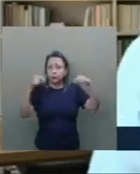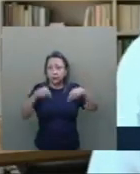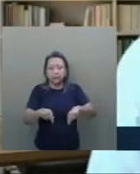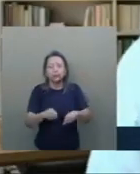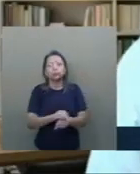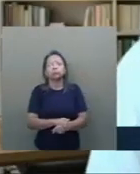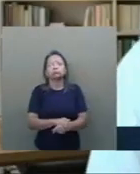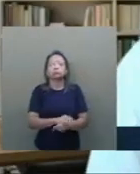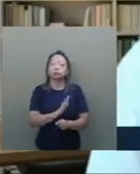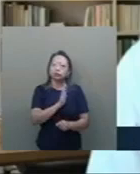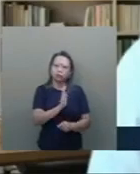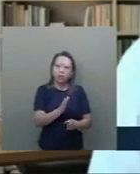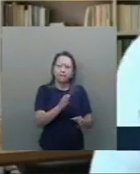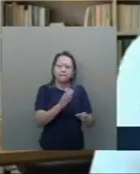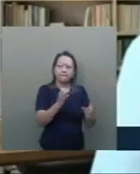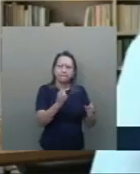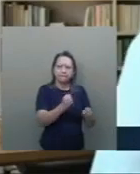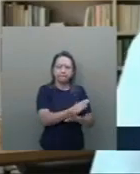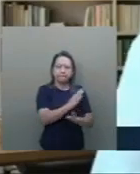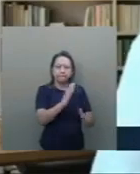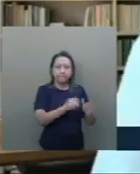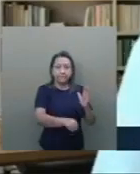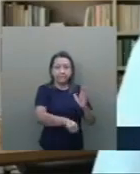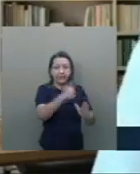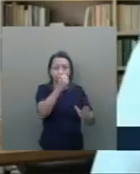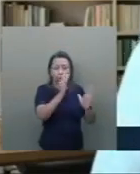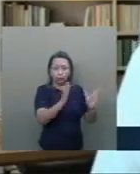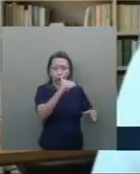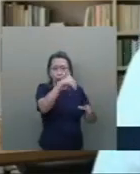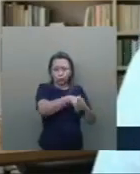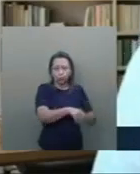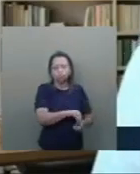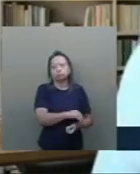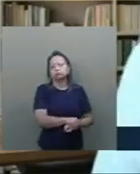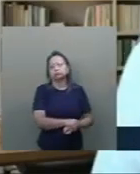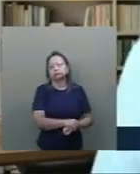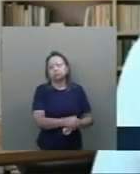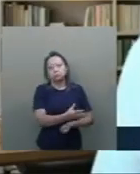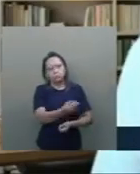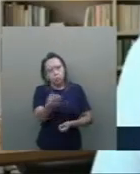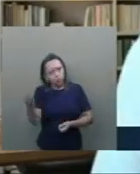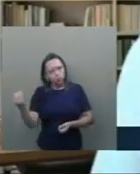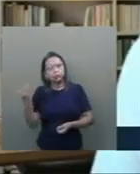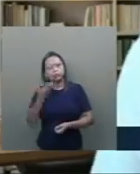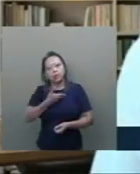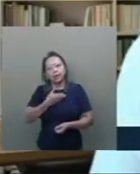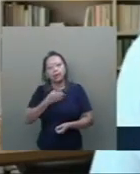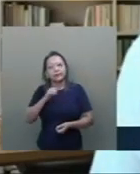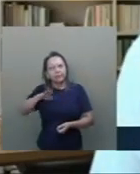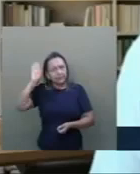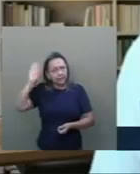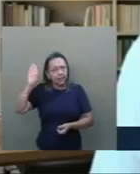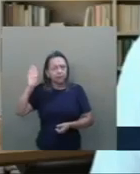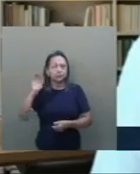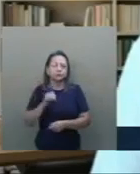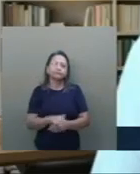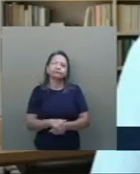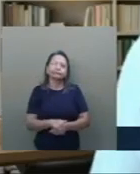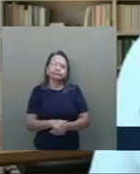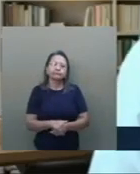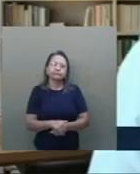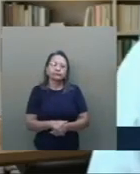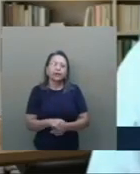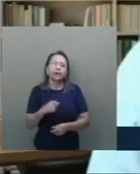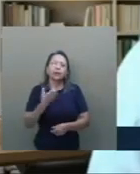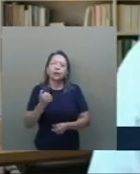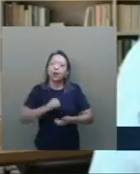primeiro turno das eleições, primeiro foram inúmeros colegas que foram candidatos. Eu queria aqui